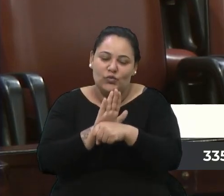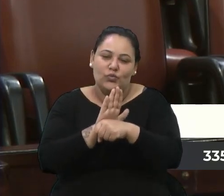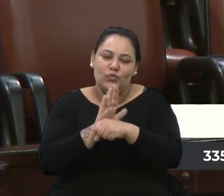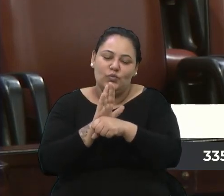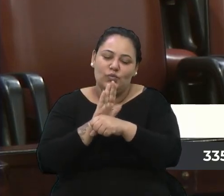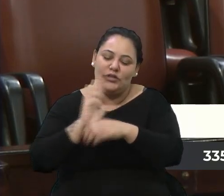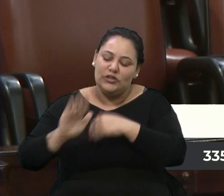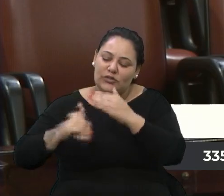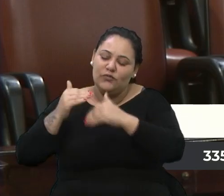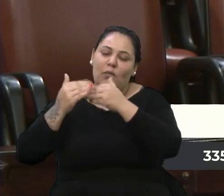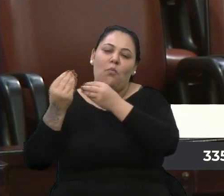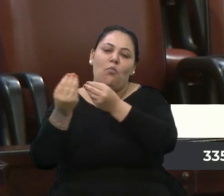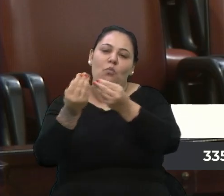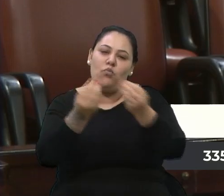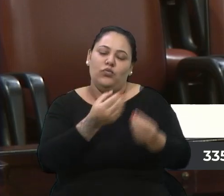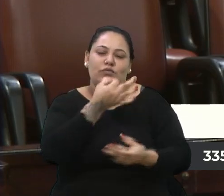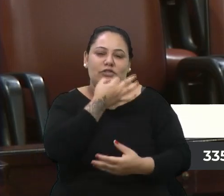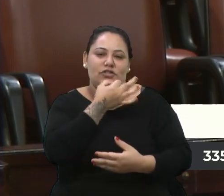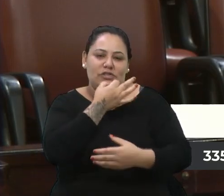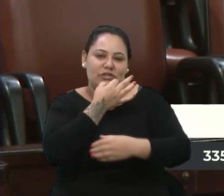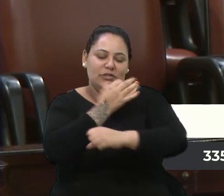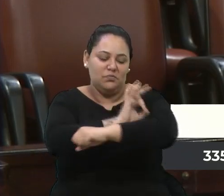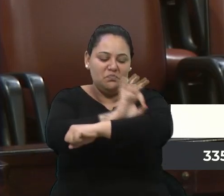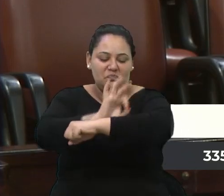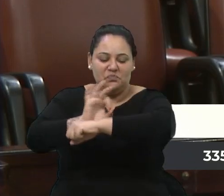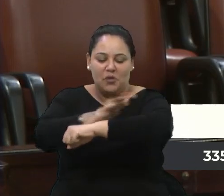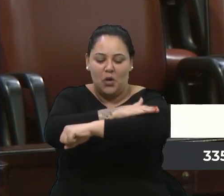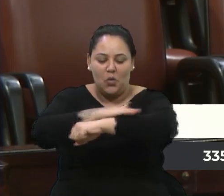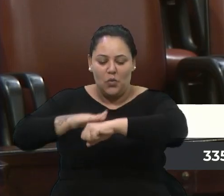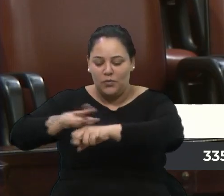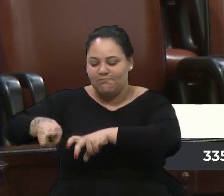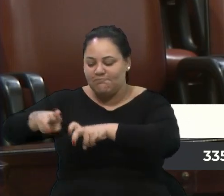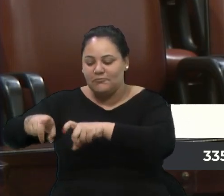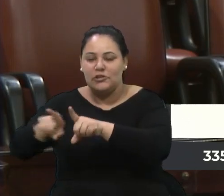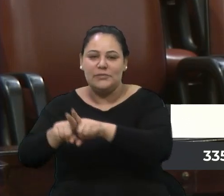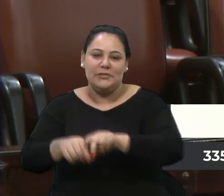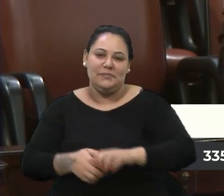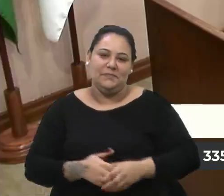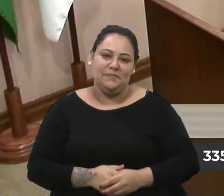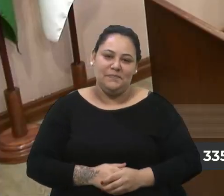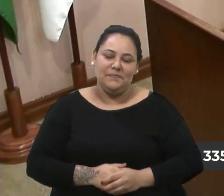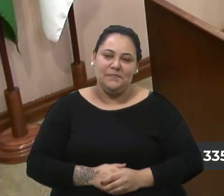alavancar nas obras aí, nas pavimentação asfáltica aí do interior. Obrigado, presidente.